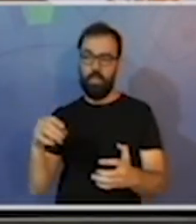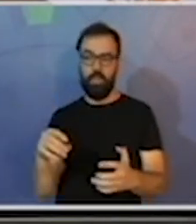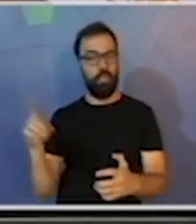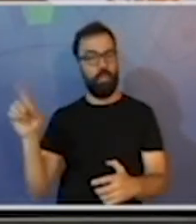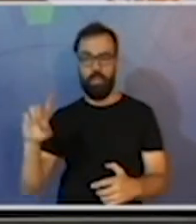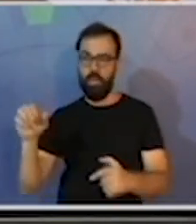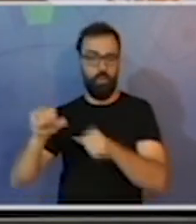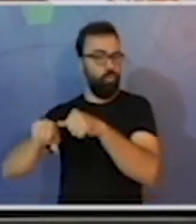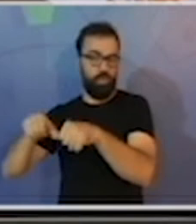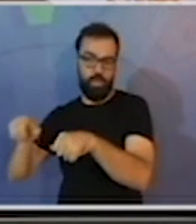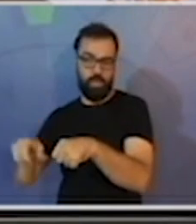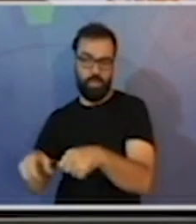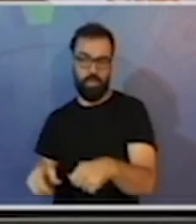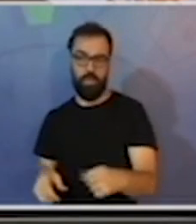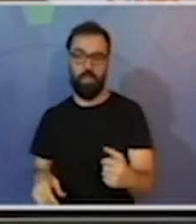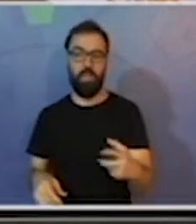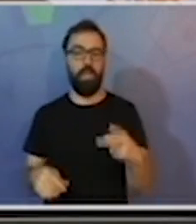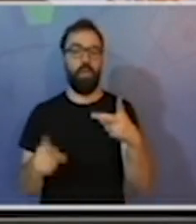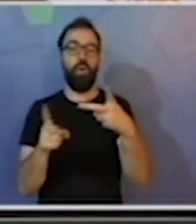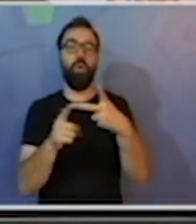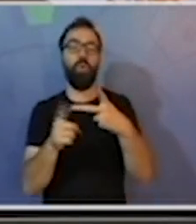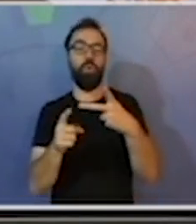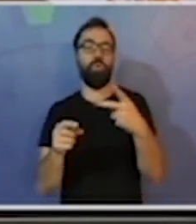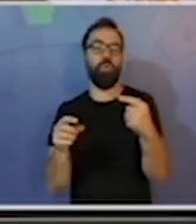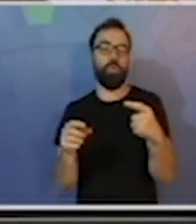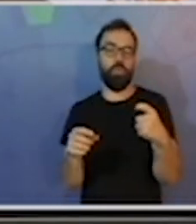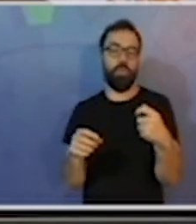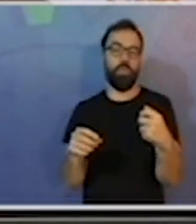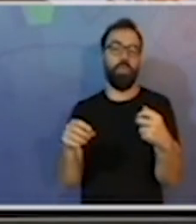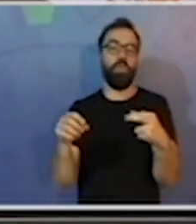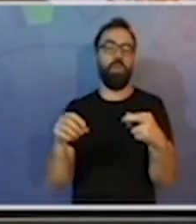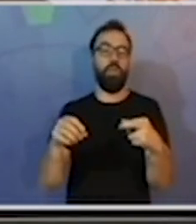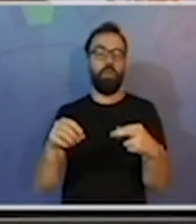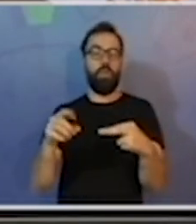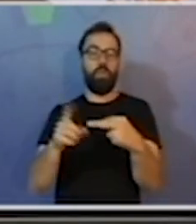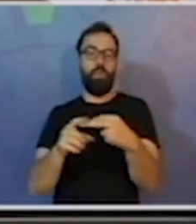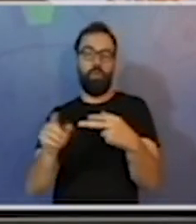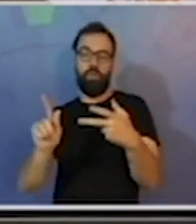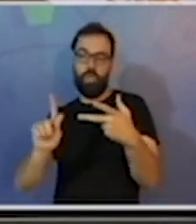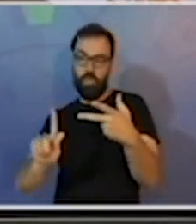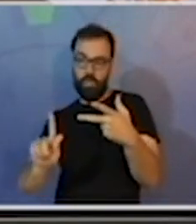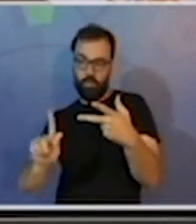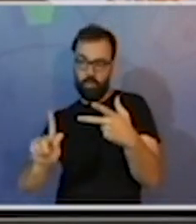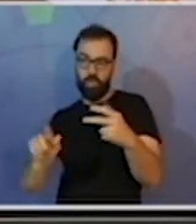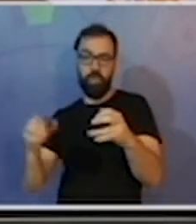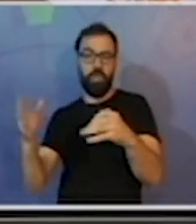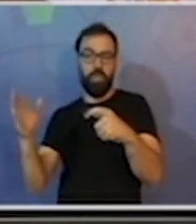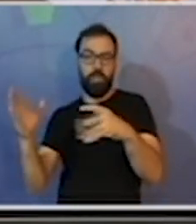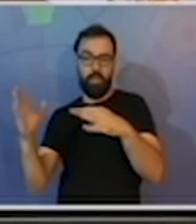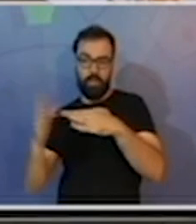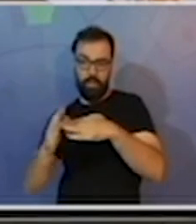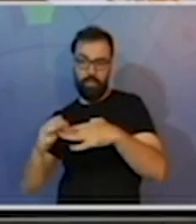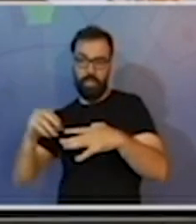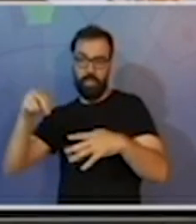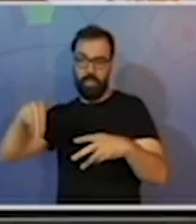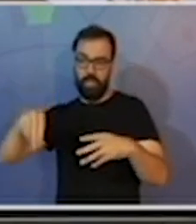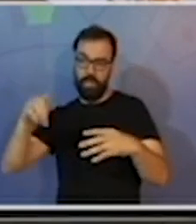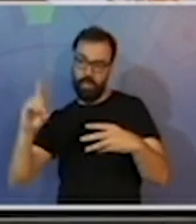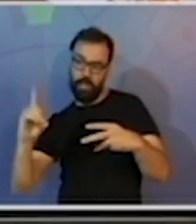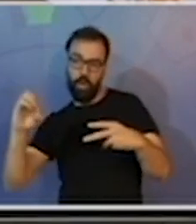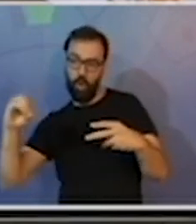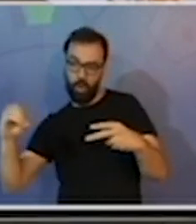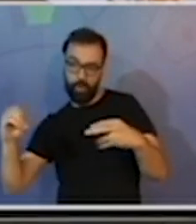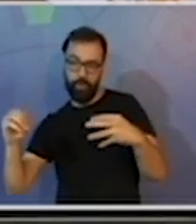Olá cantando vendendo partindo tá E no